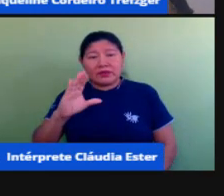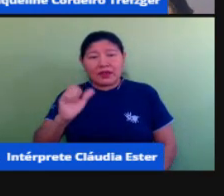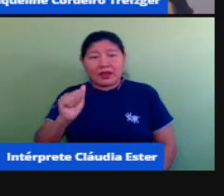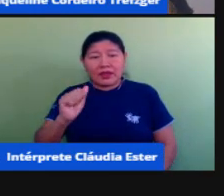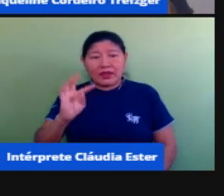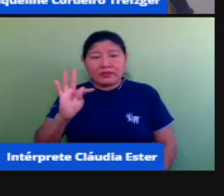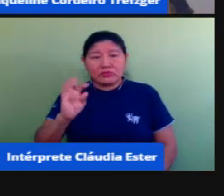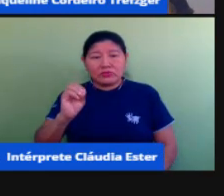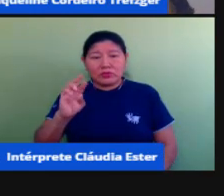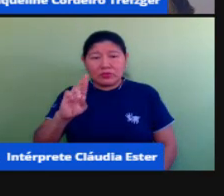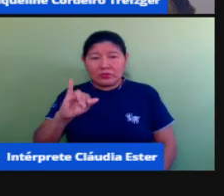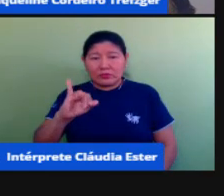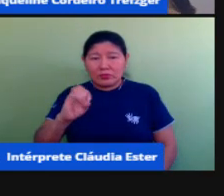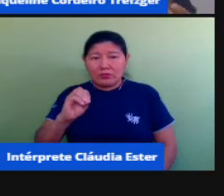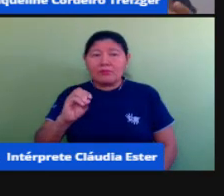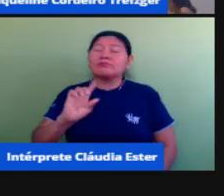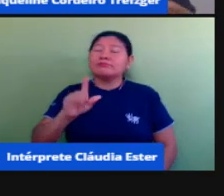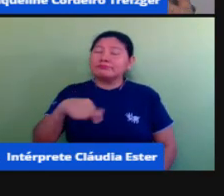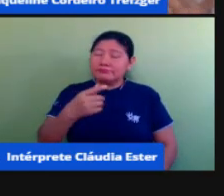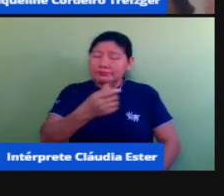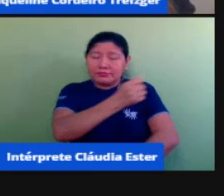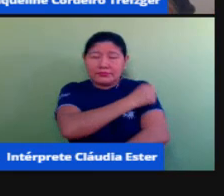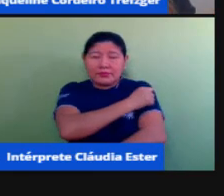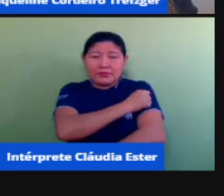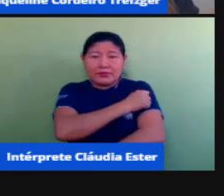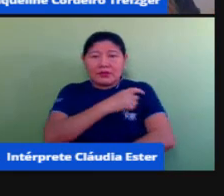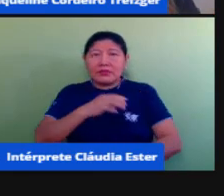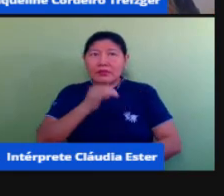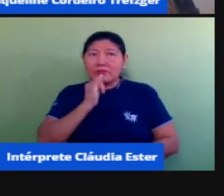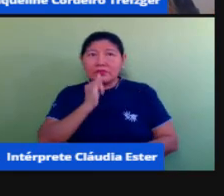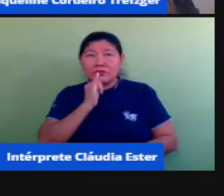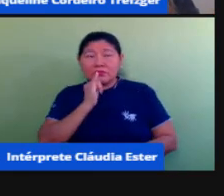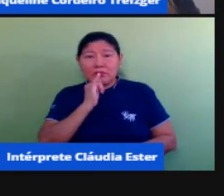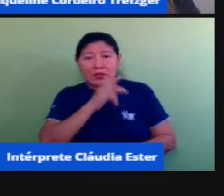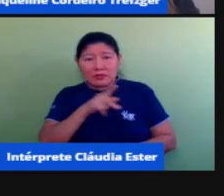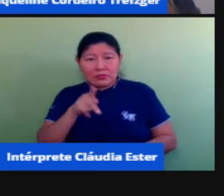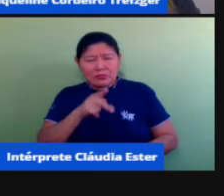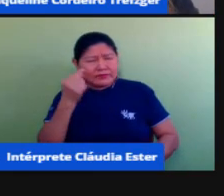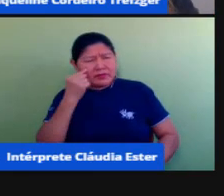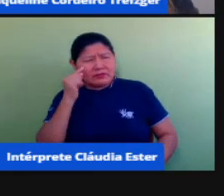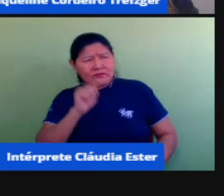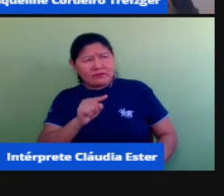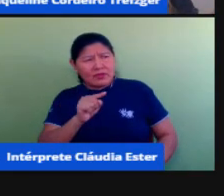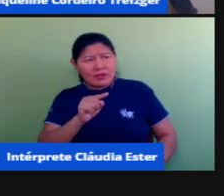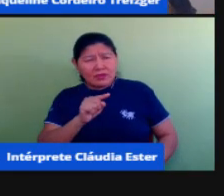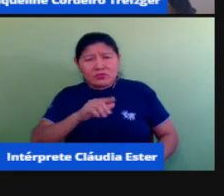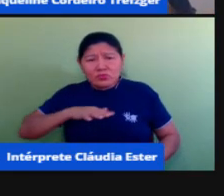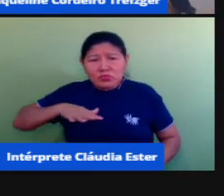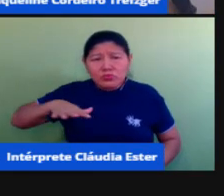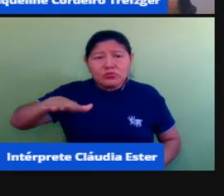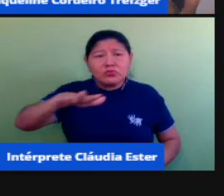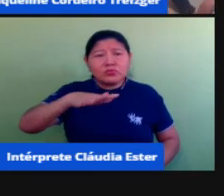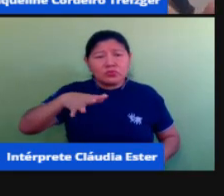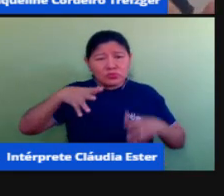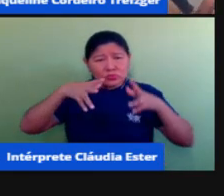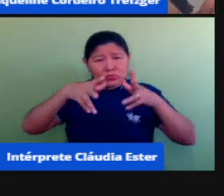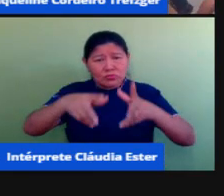escolha de instrumento avaliativo não terá eficácia se o educador não compreender que todos os atores, né,